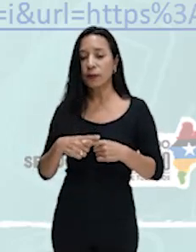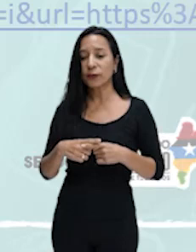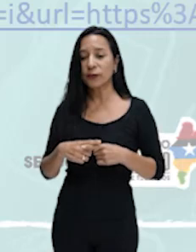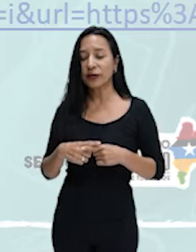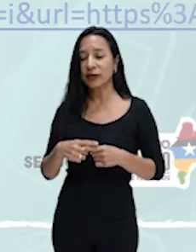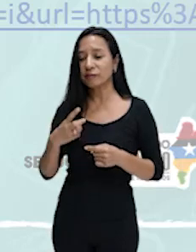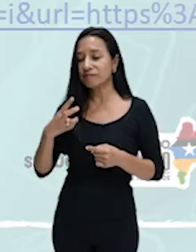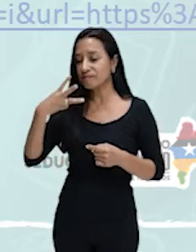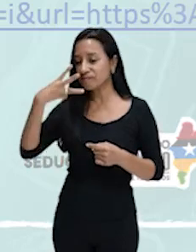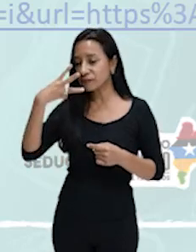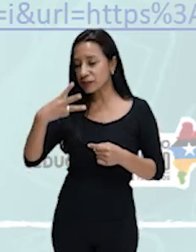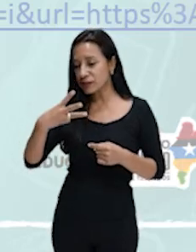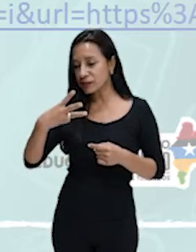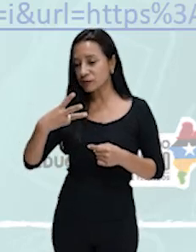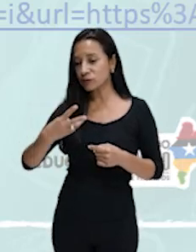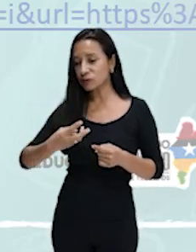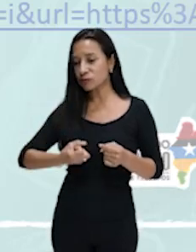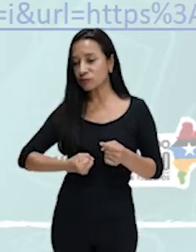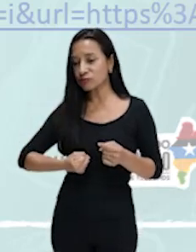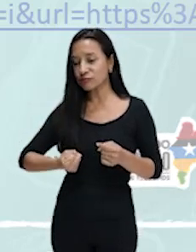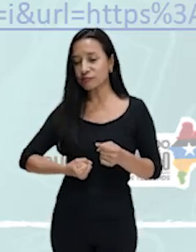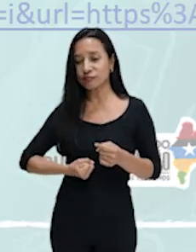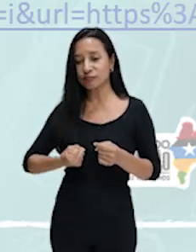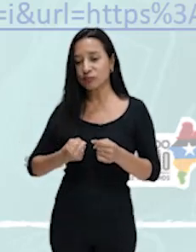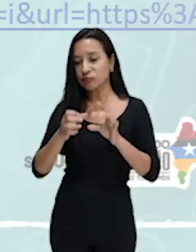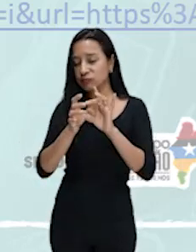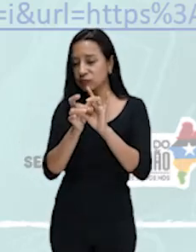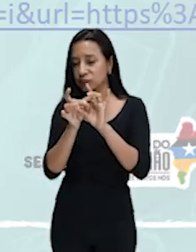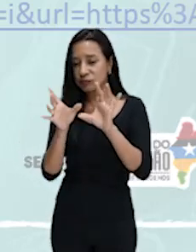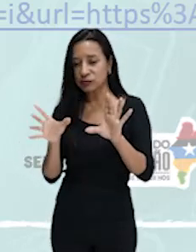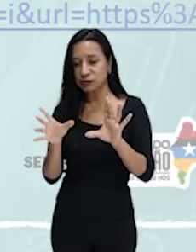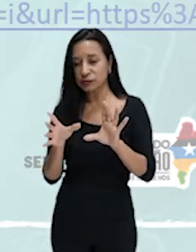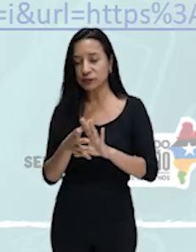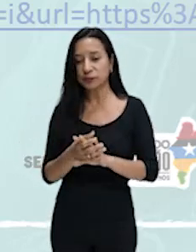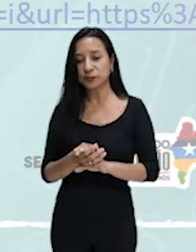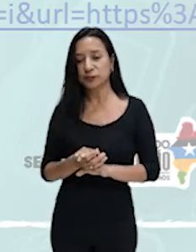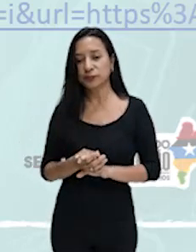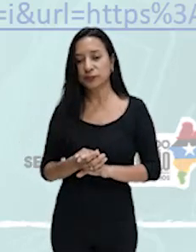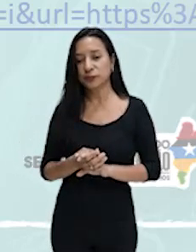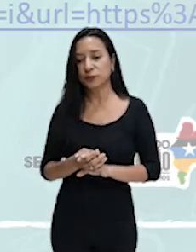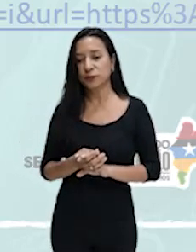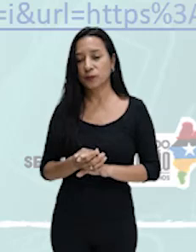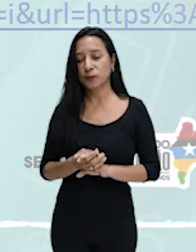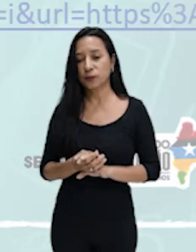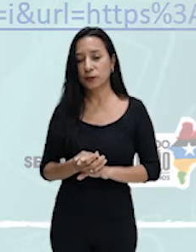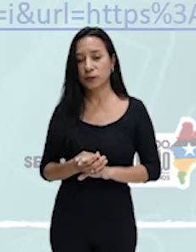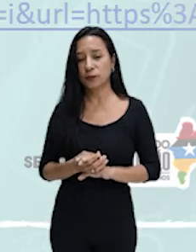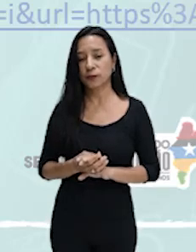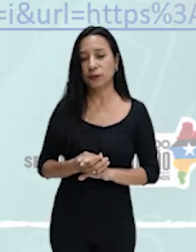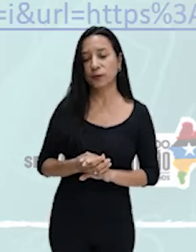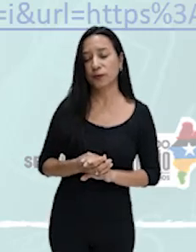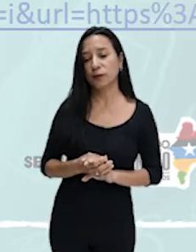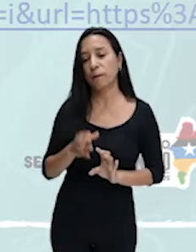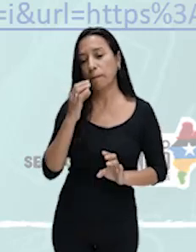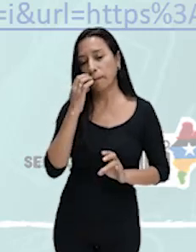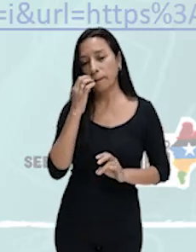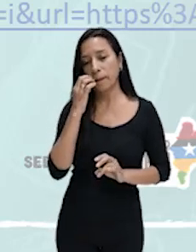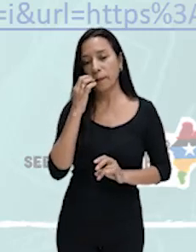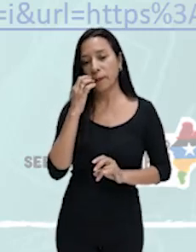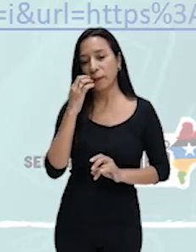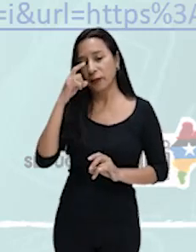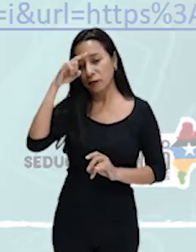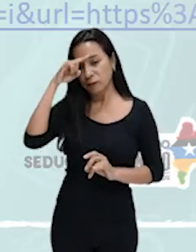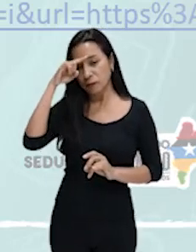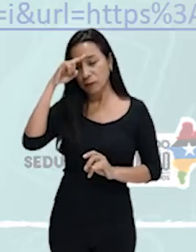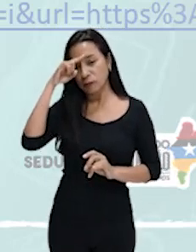às perfurações ocorridas em seu corpo na época do acidente. Em seu famoso e reconhecido quadro Hospital Henry Ford,